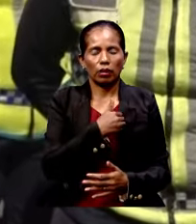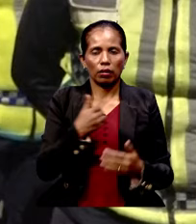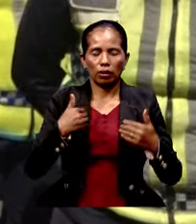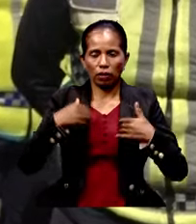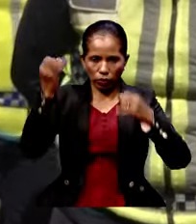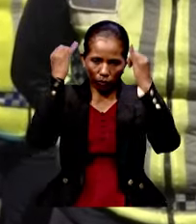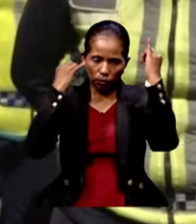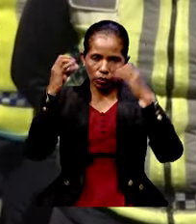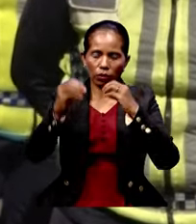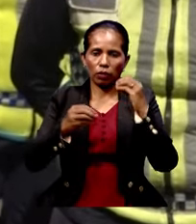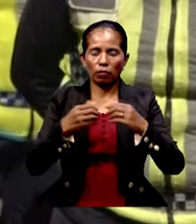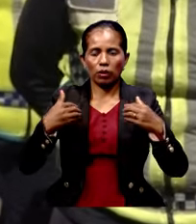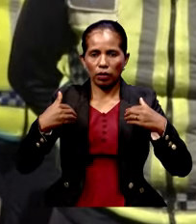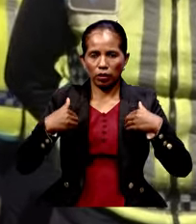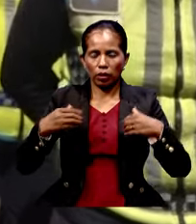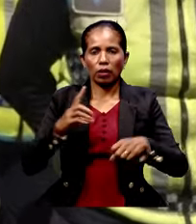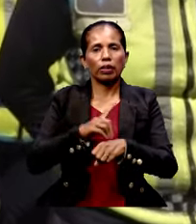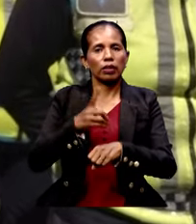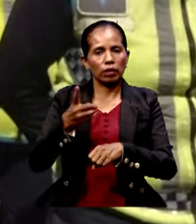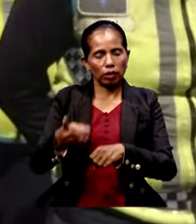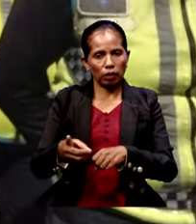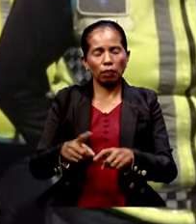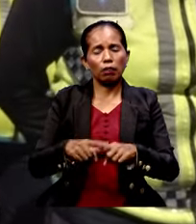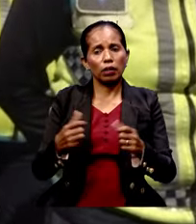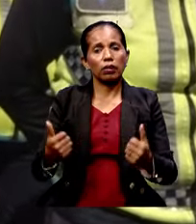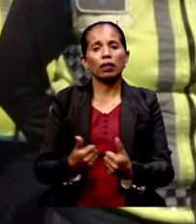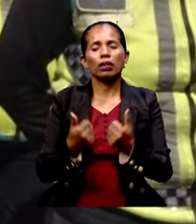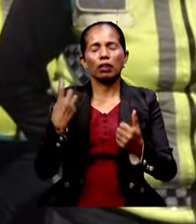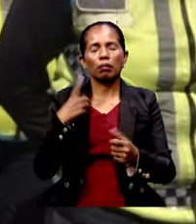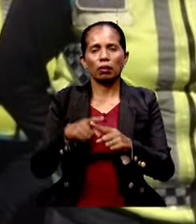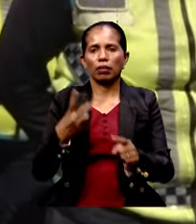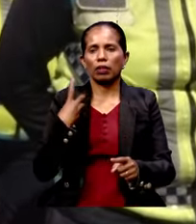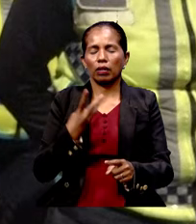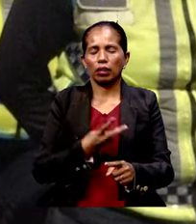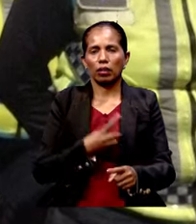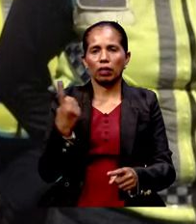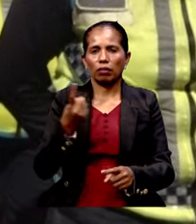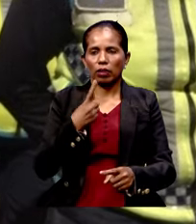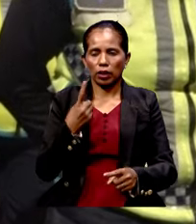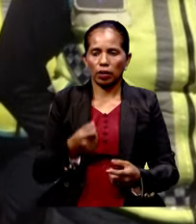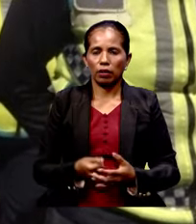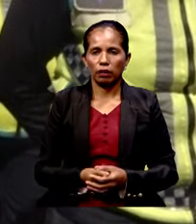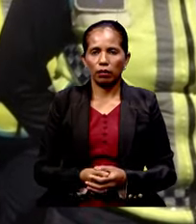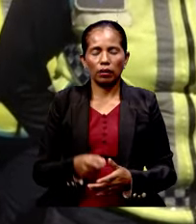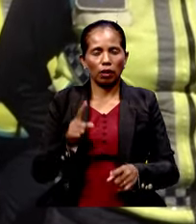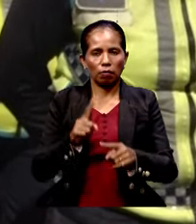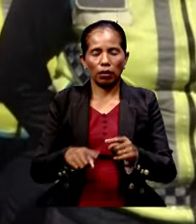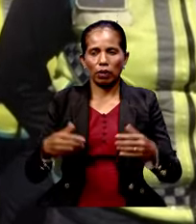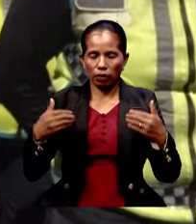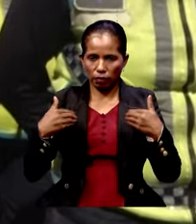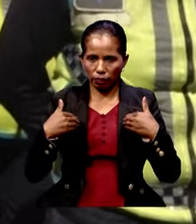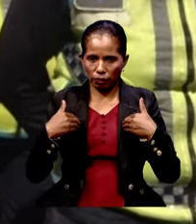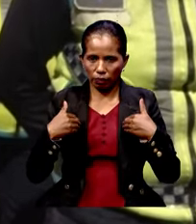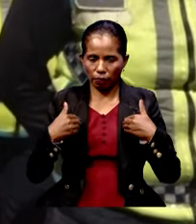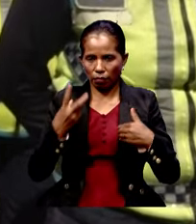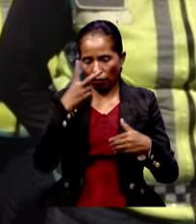informasaun kata ke mos wasi den seruma. Mai be ita na fati antisipa para halo prevenção para atunune la bele ita kontrol